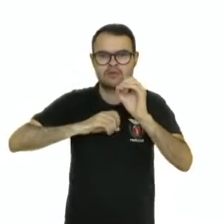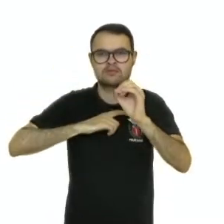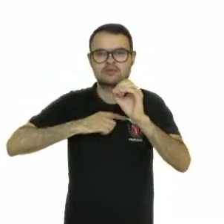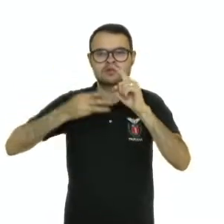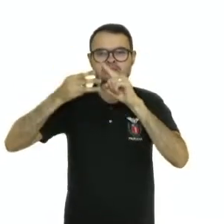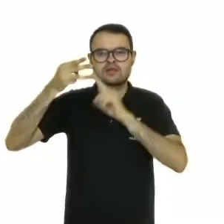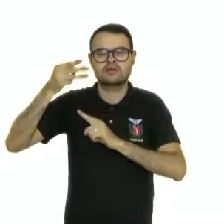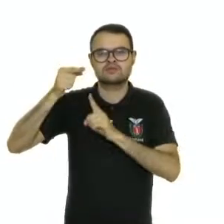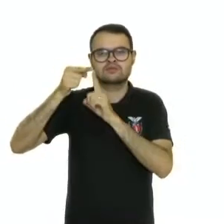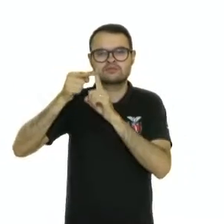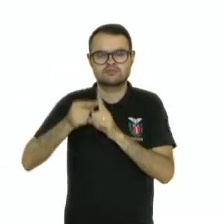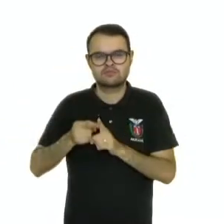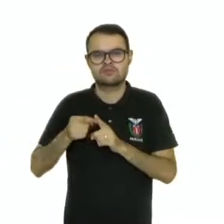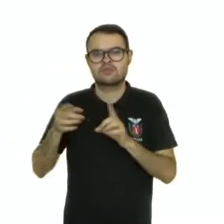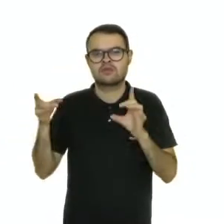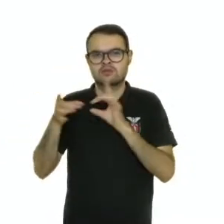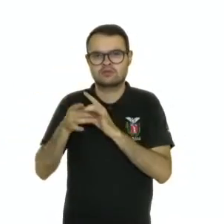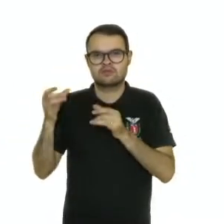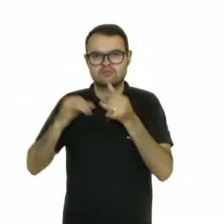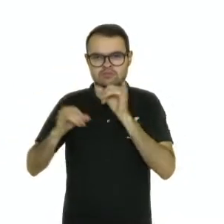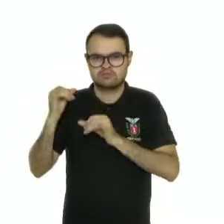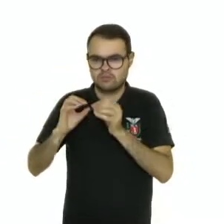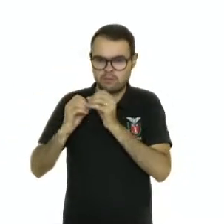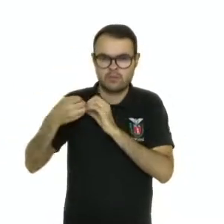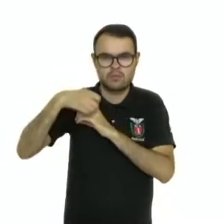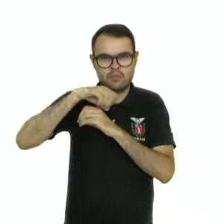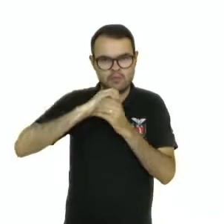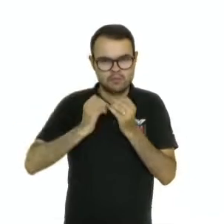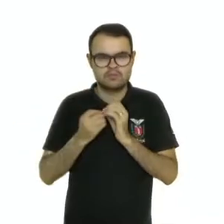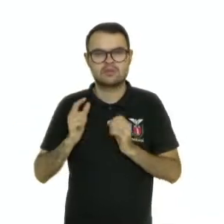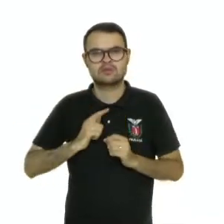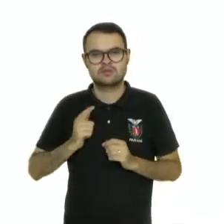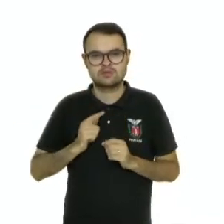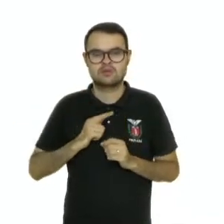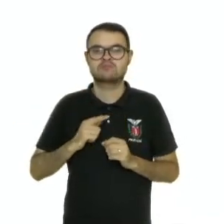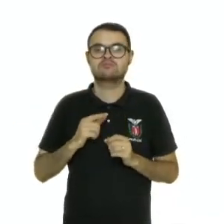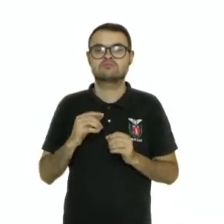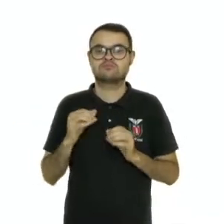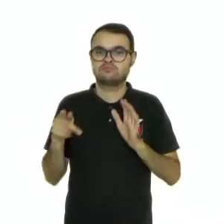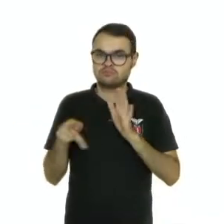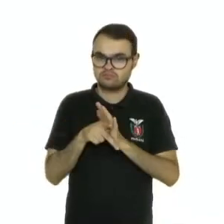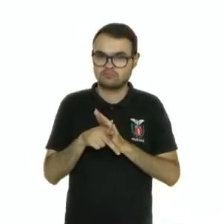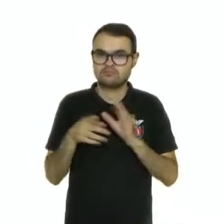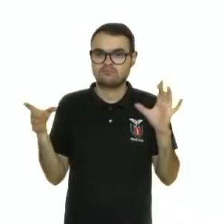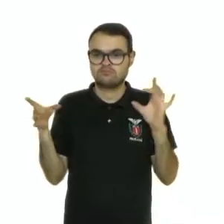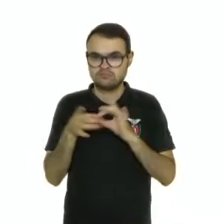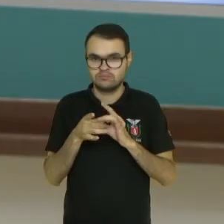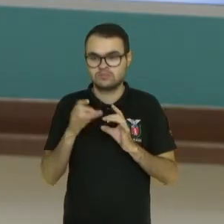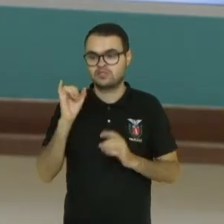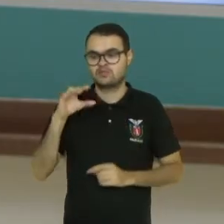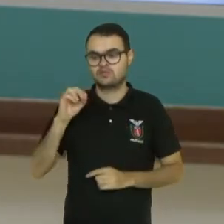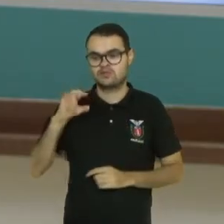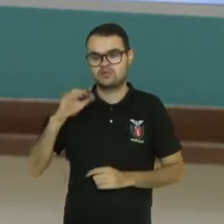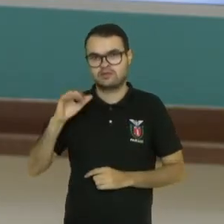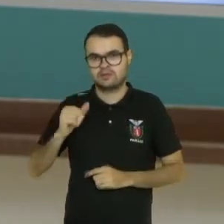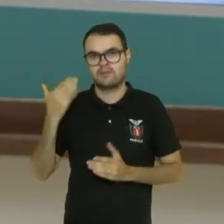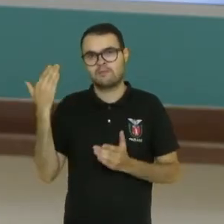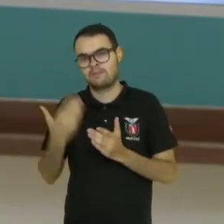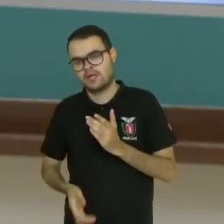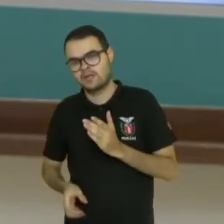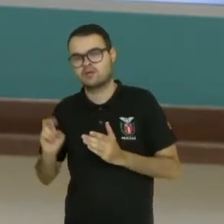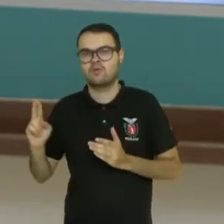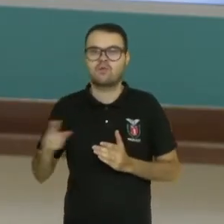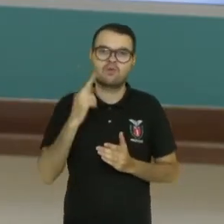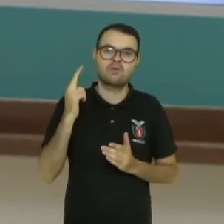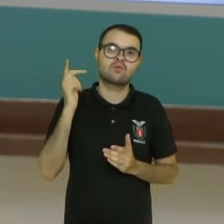tipos de ligações químicas intramoleculares. Então, a gente tem ligações iônicas, onde acontece perda ou ganho de elétrons, que é o que a gente